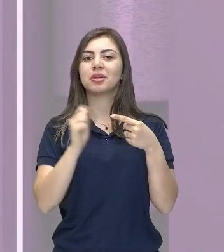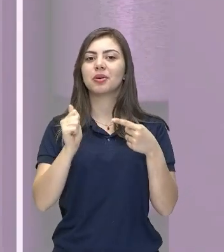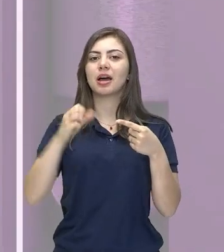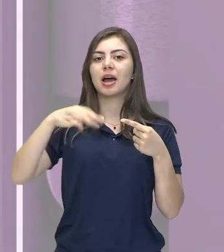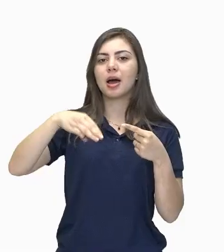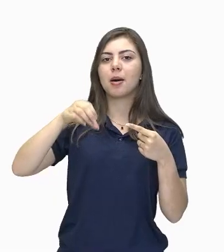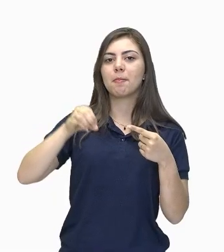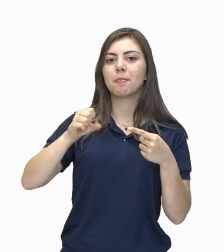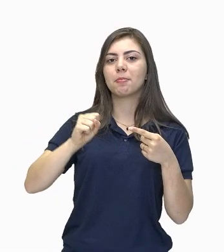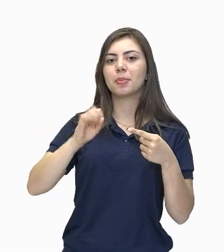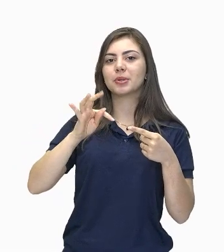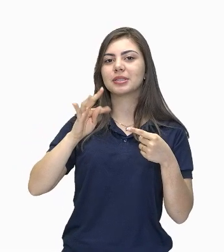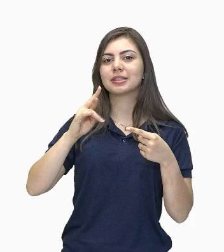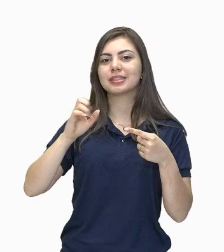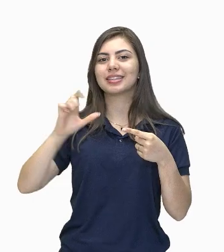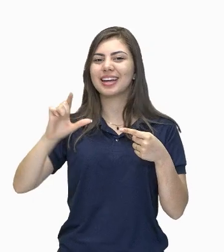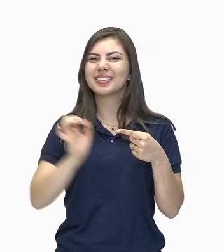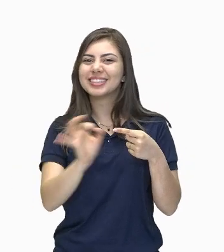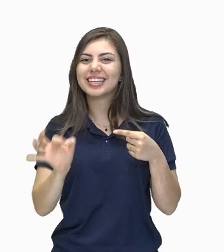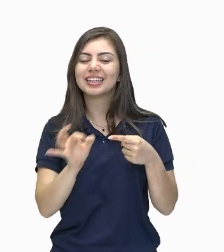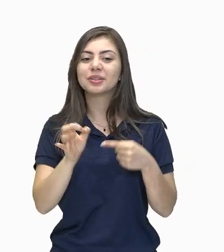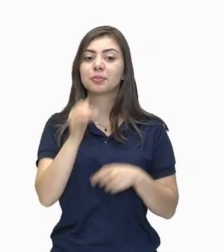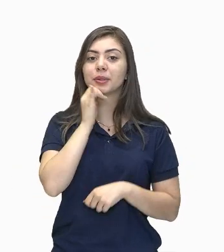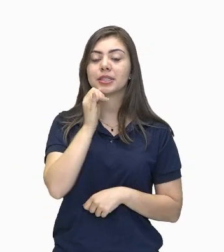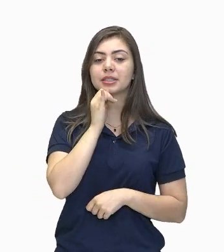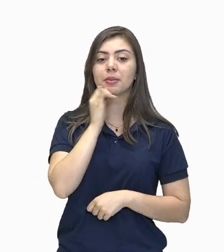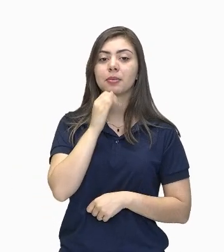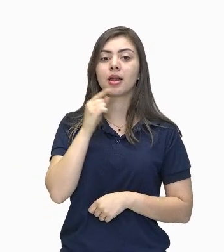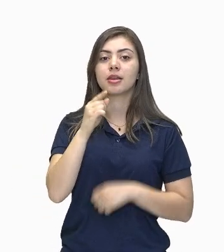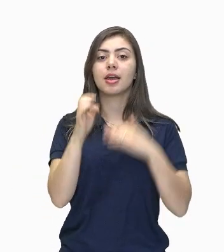você, acompanhe comigo. Uma empresa, por exemplo,